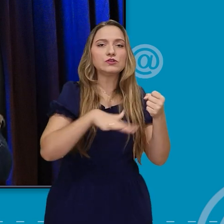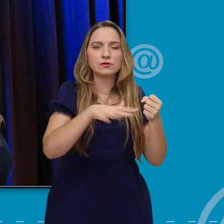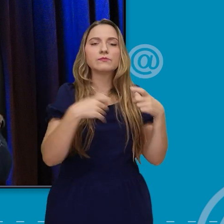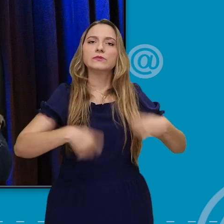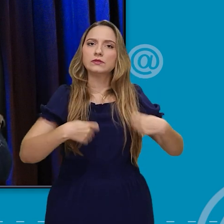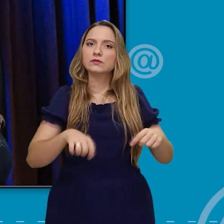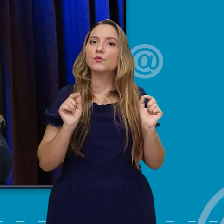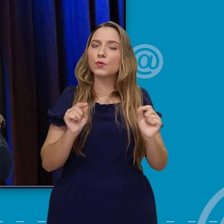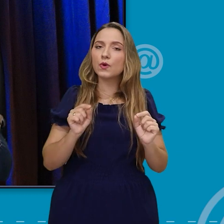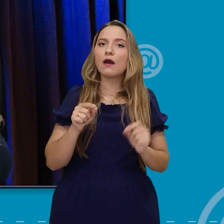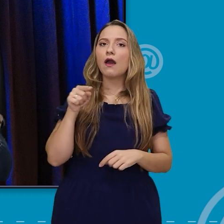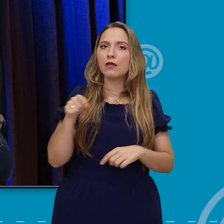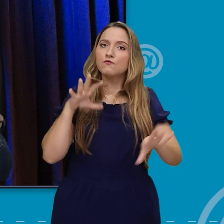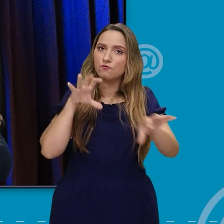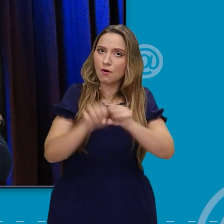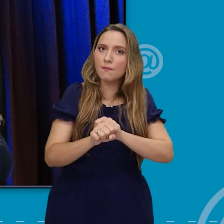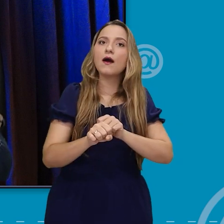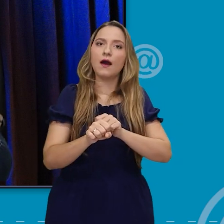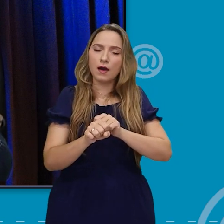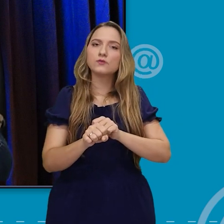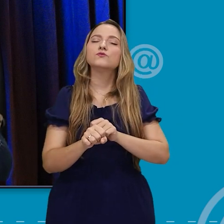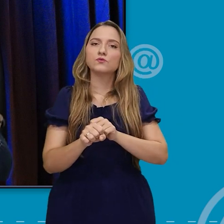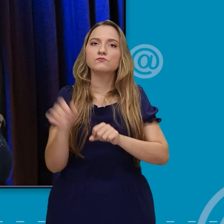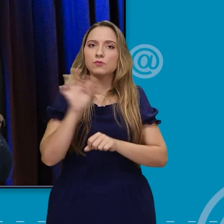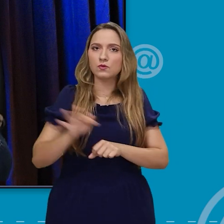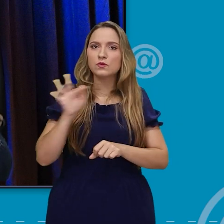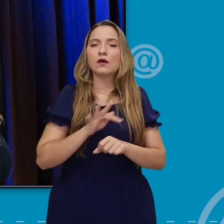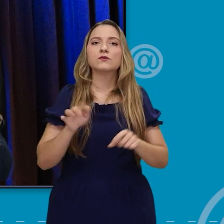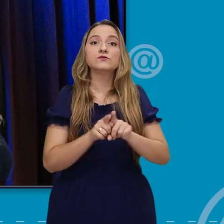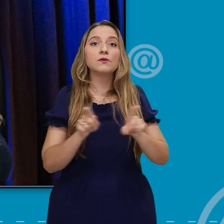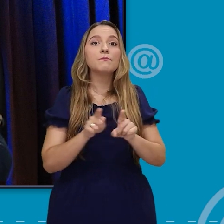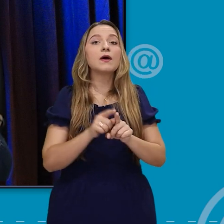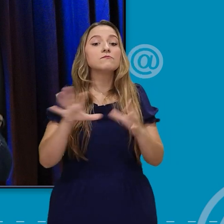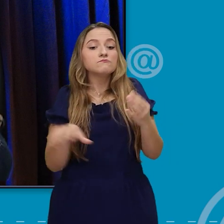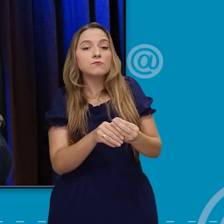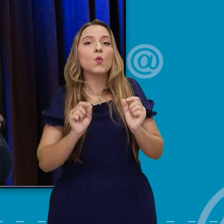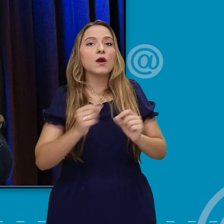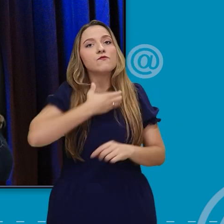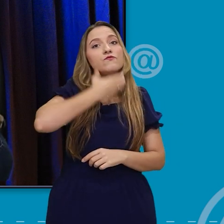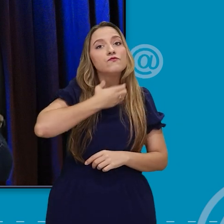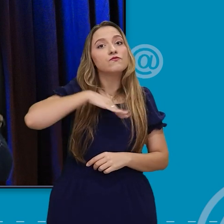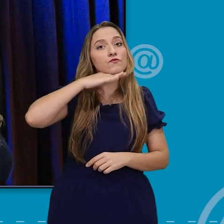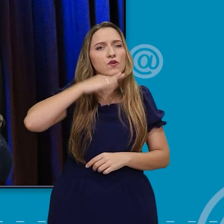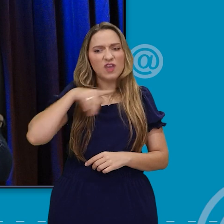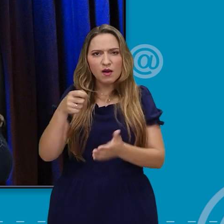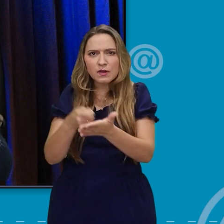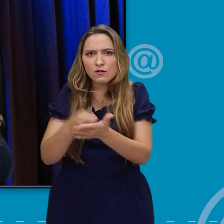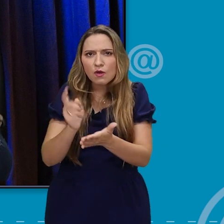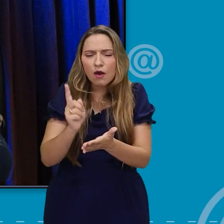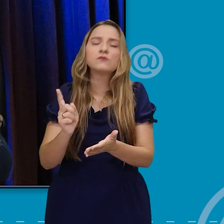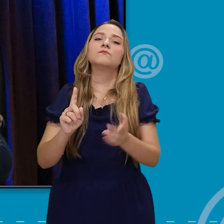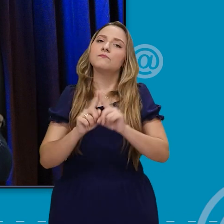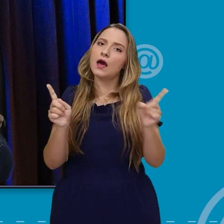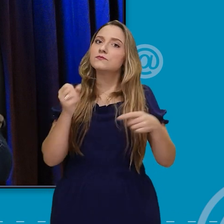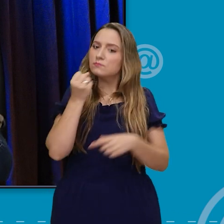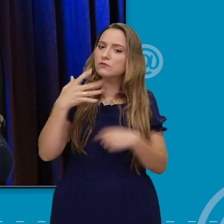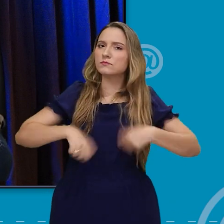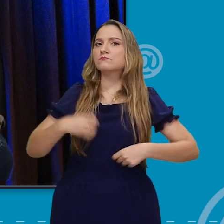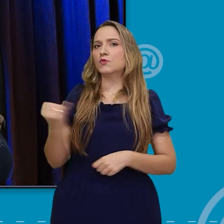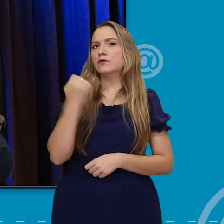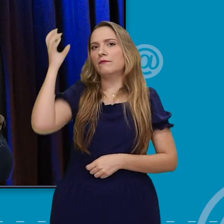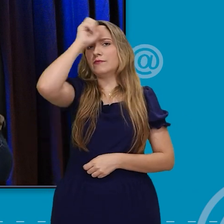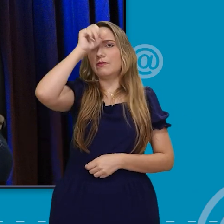esses profissionais, TT? Acredito. Nós temos pérolas nessa rede. E um último profissional que vai compor essa equipe é um pedagogo com